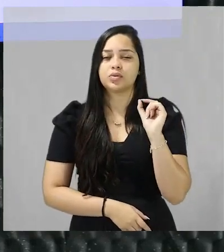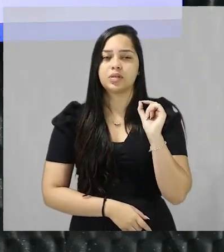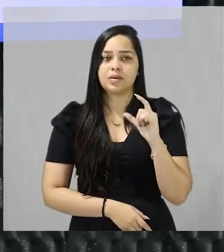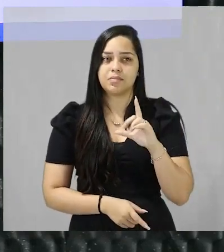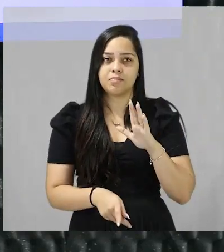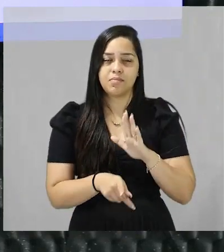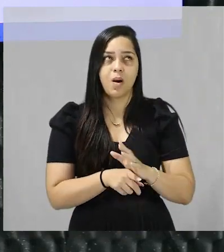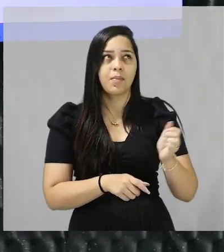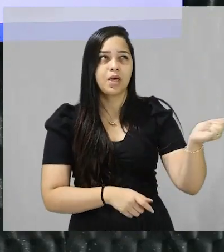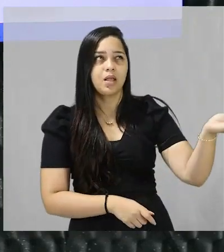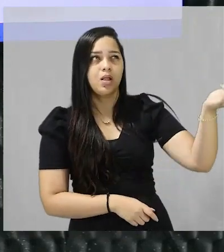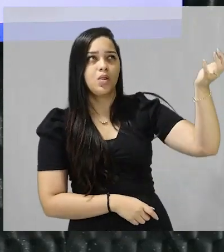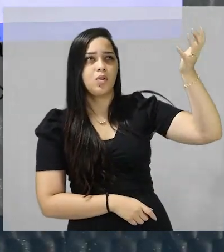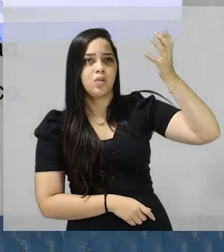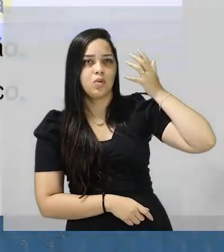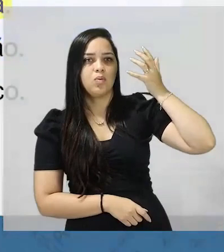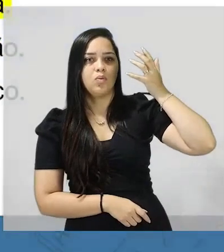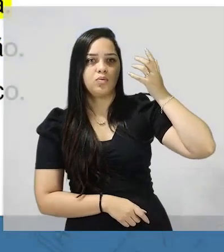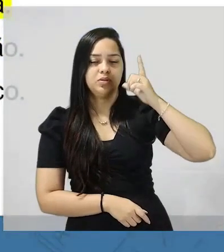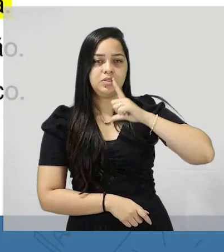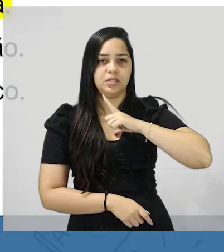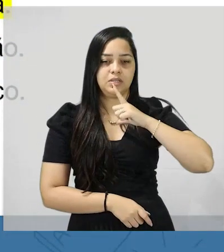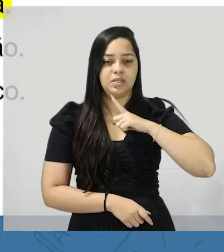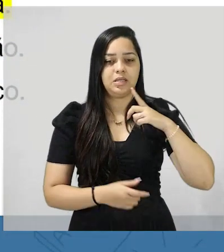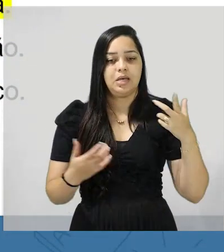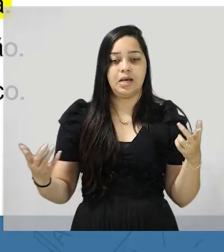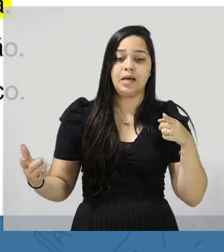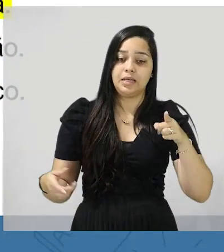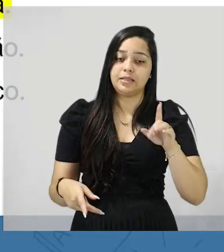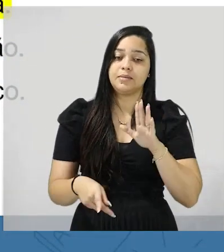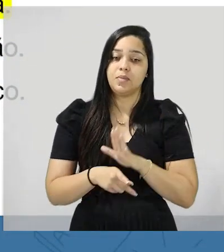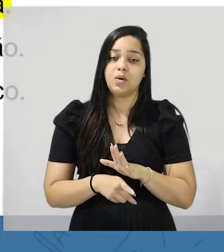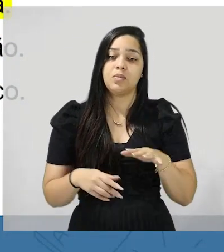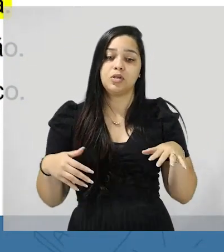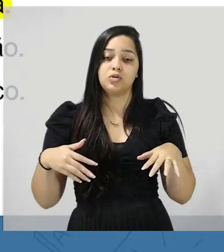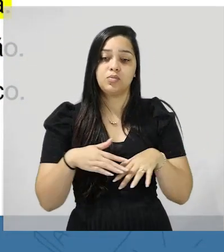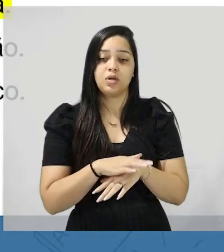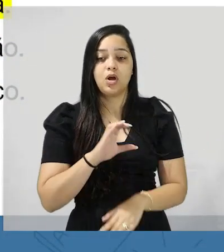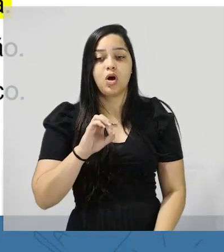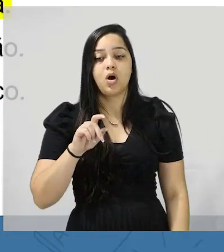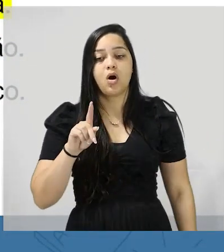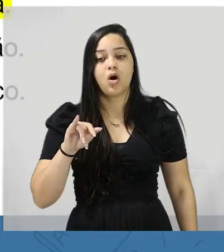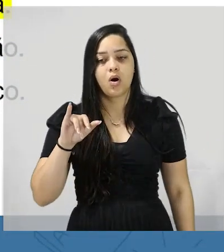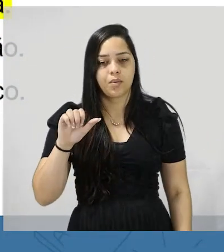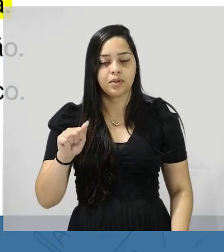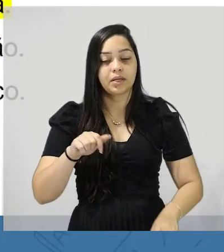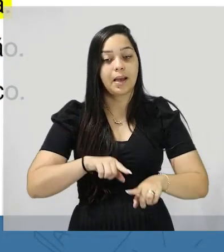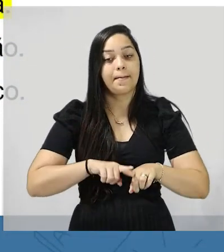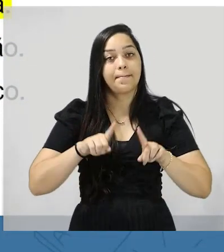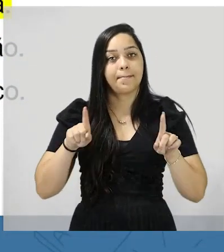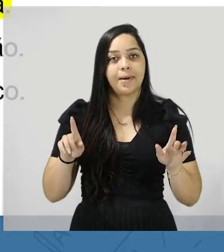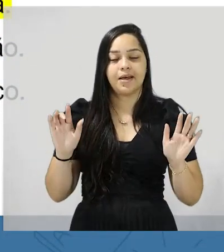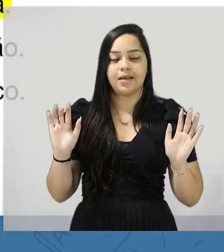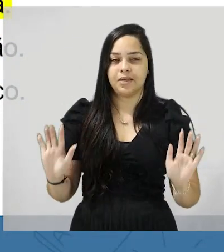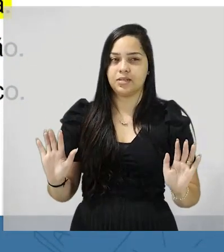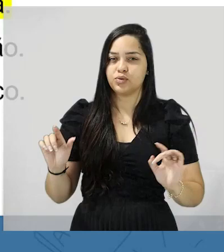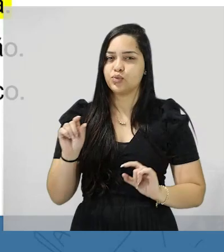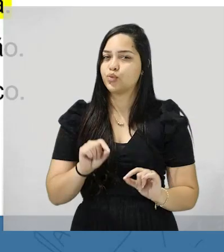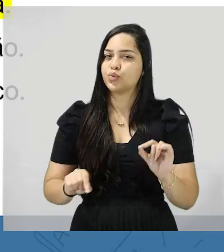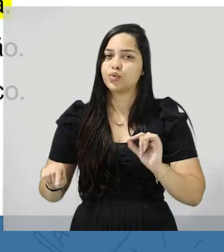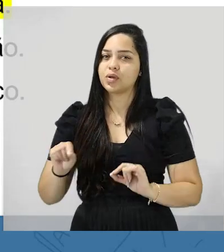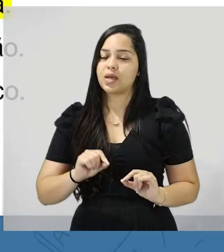luz, aquele sinal. Bom, isso aqui é um caso de isomeria óptica. Só que, né,